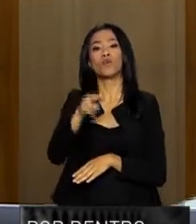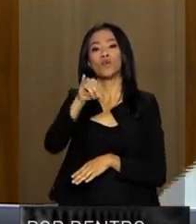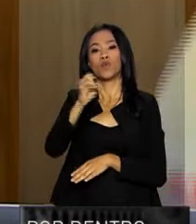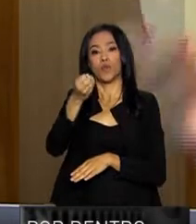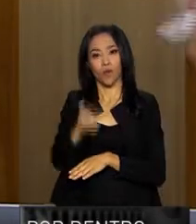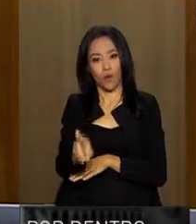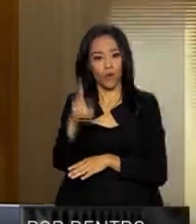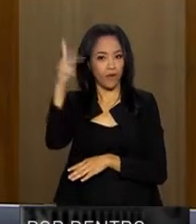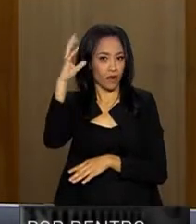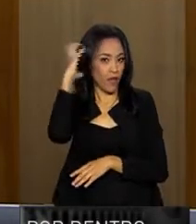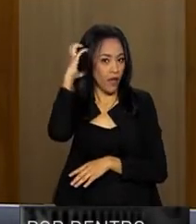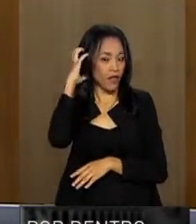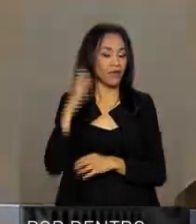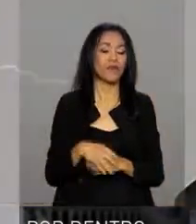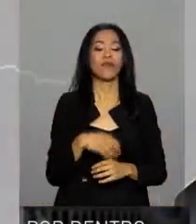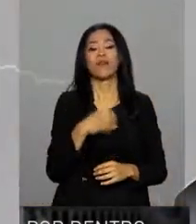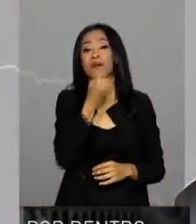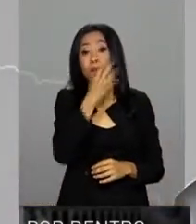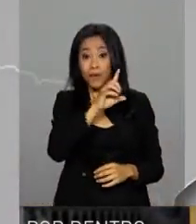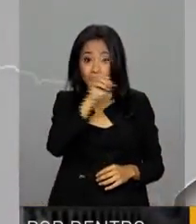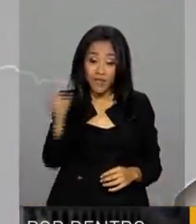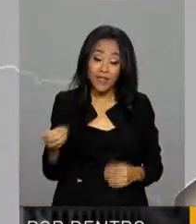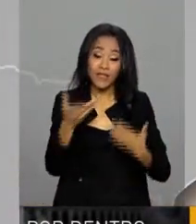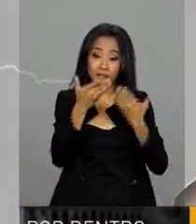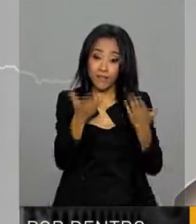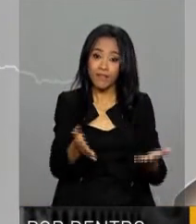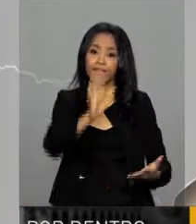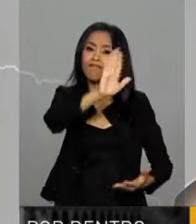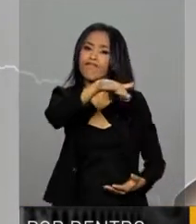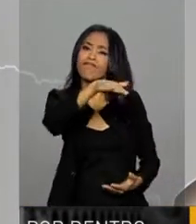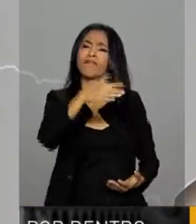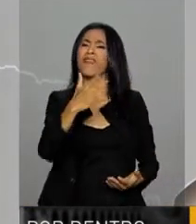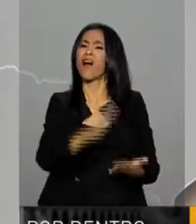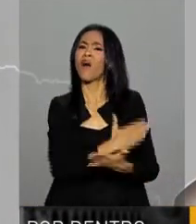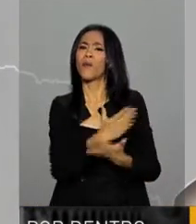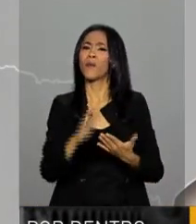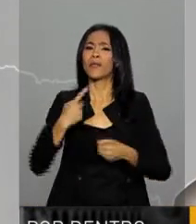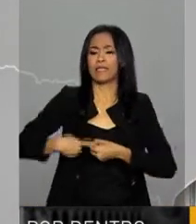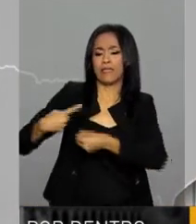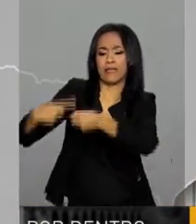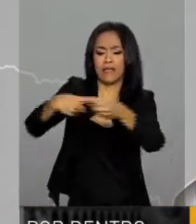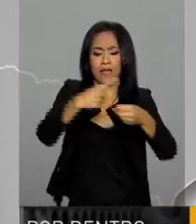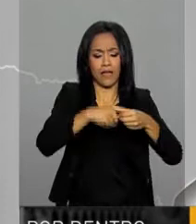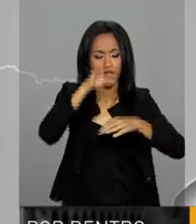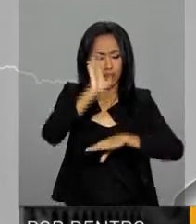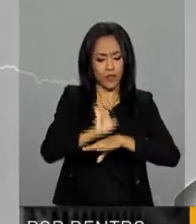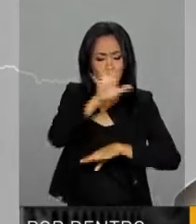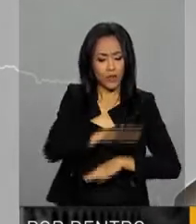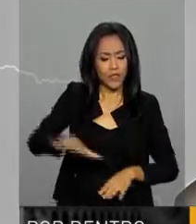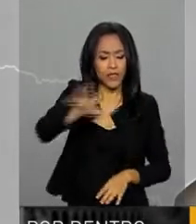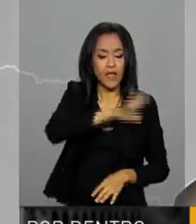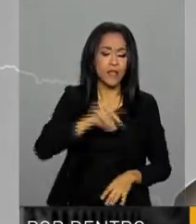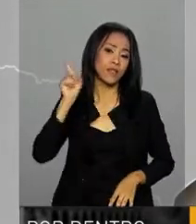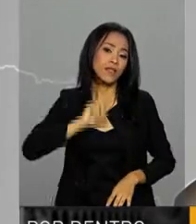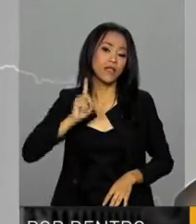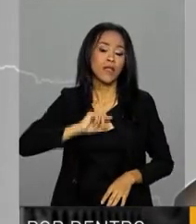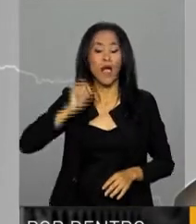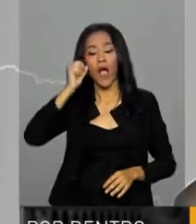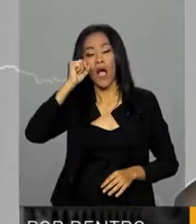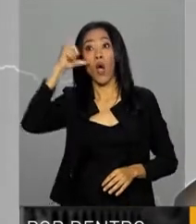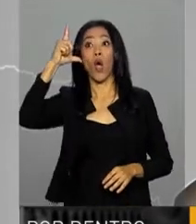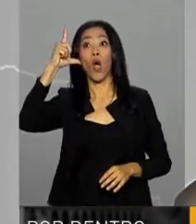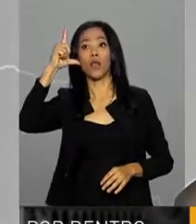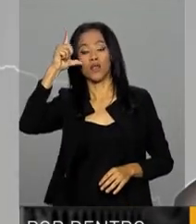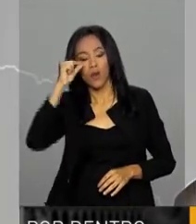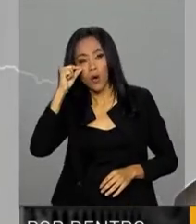você bond cara bondi o ministro o encontro algumas cidades aqui de minas gerais bremen e acordo com medo de novos